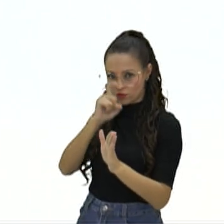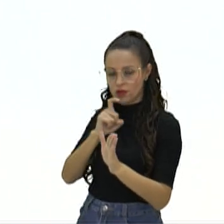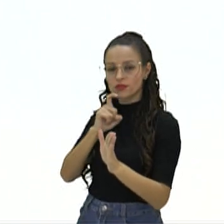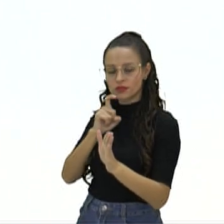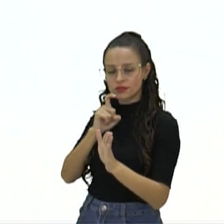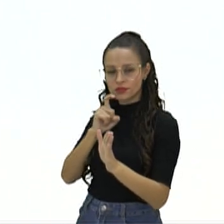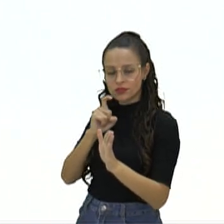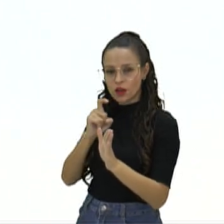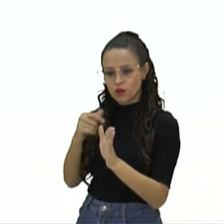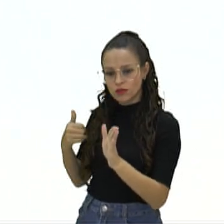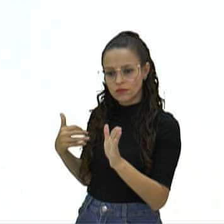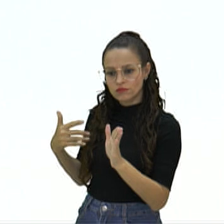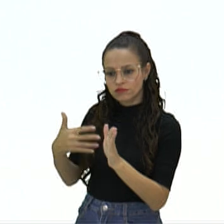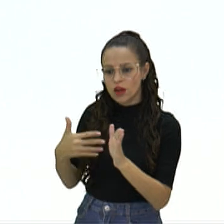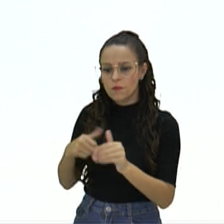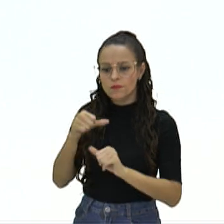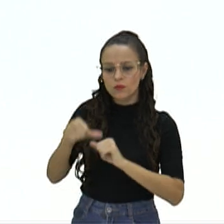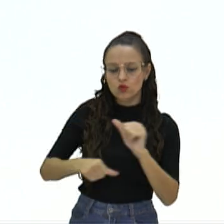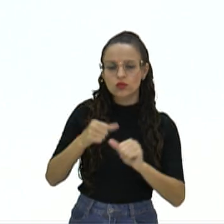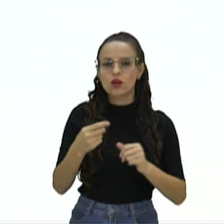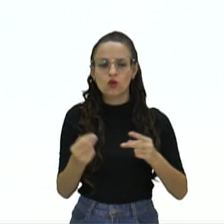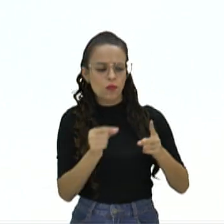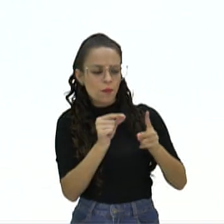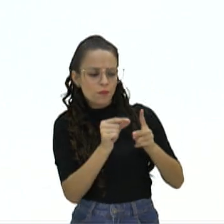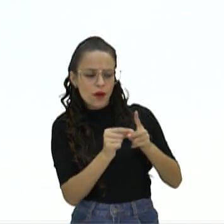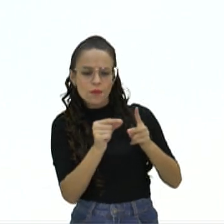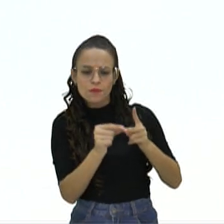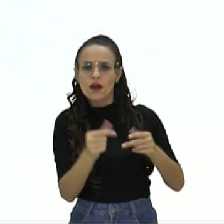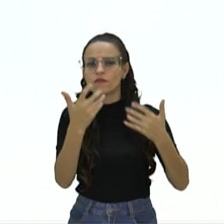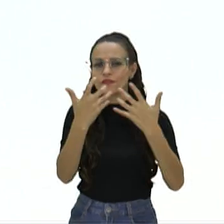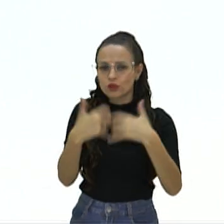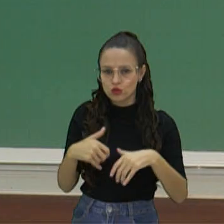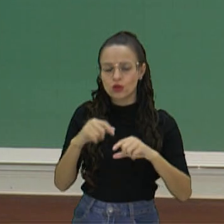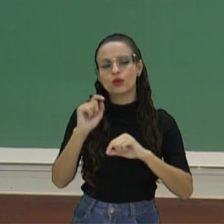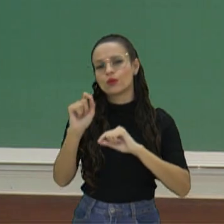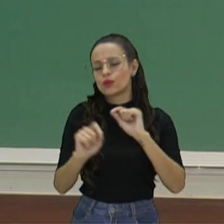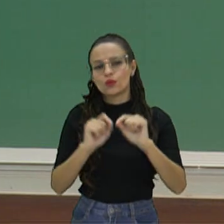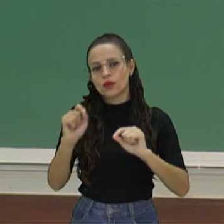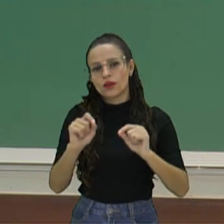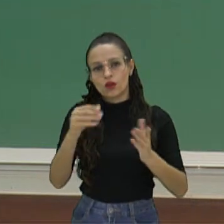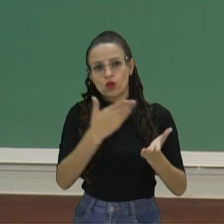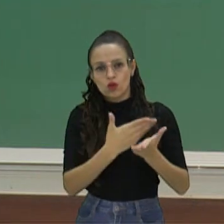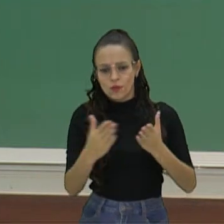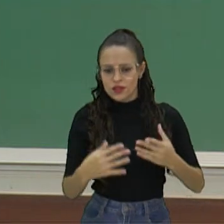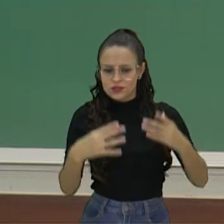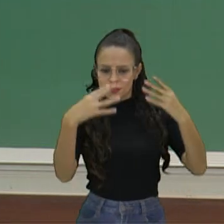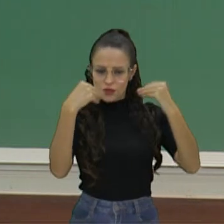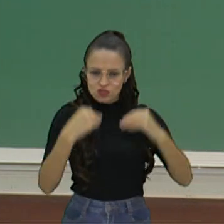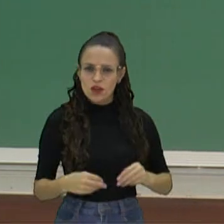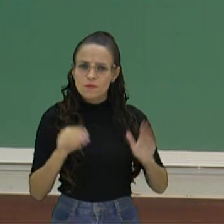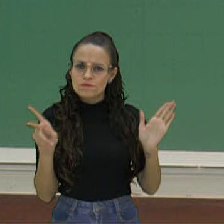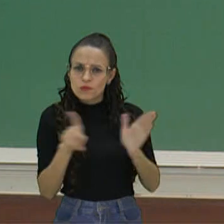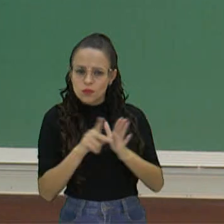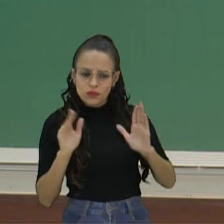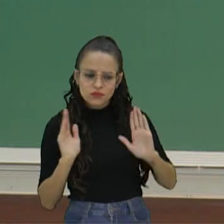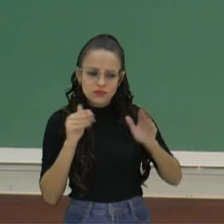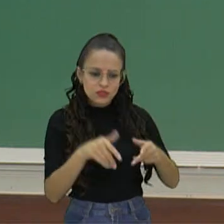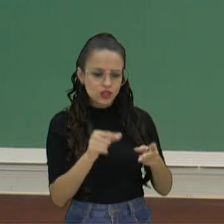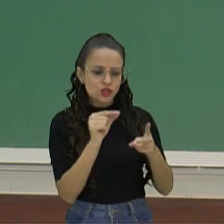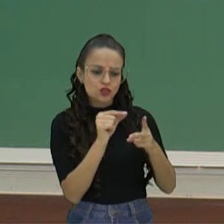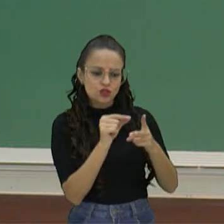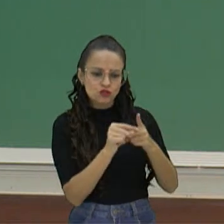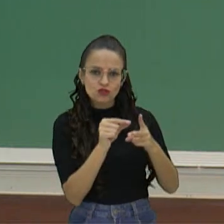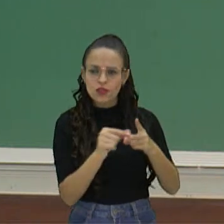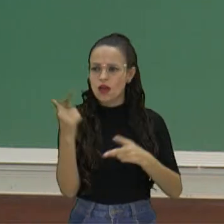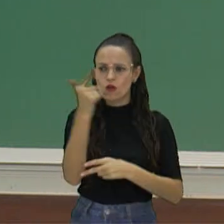alteram radicalmente a forma como esses genes funcionam, ou seja, começa a mexer lá nos genes, né? É um outro